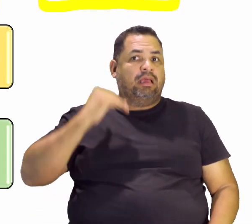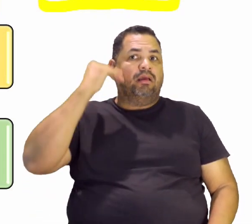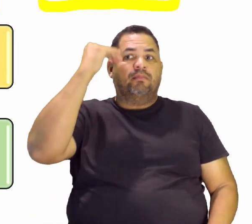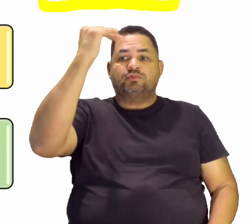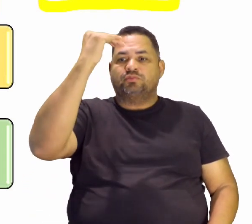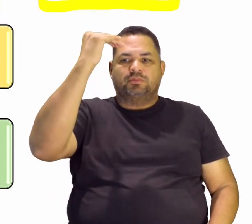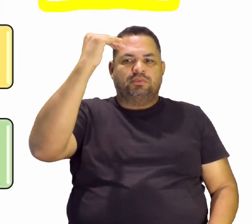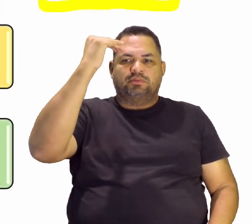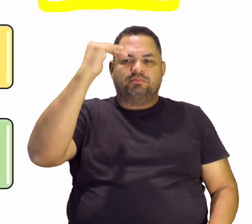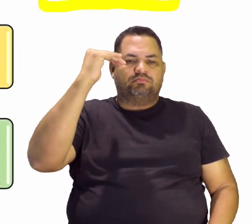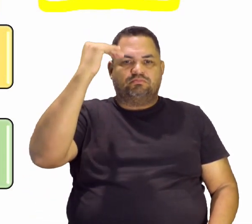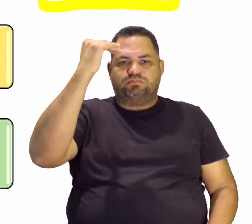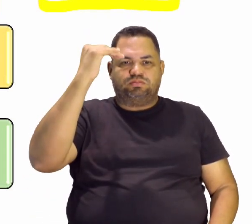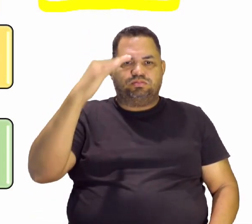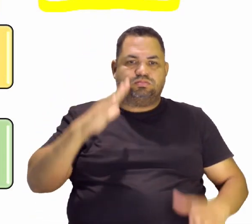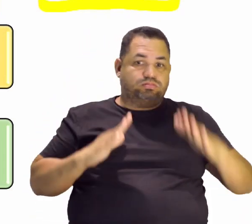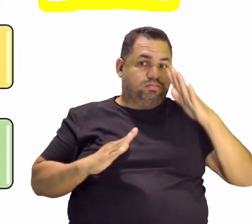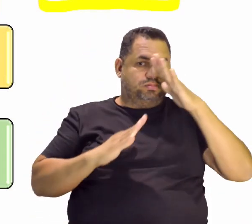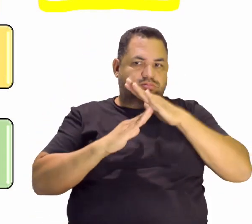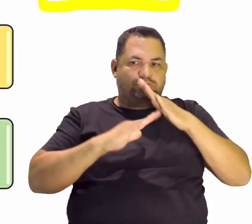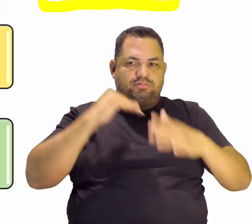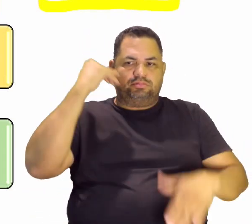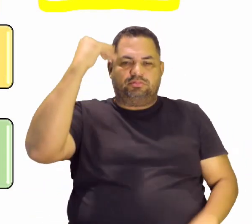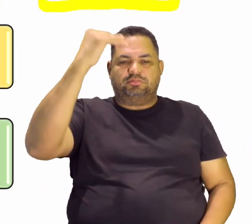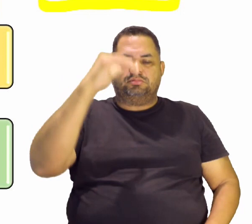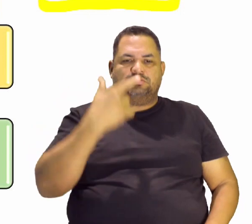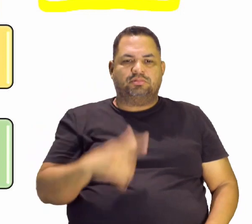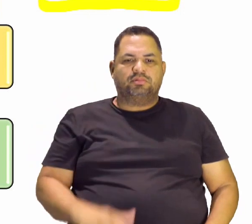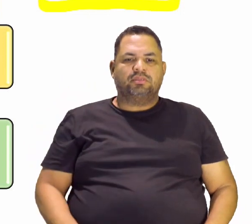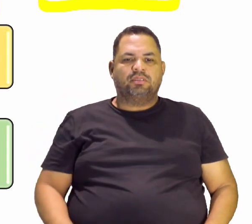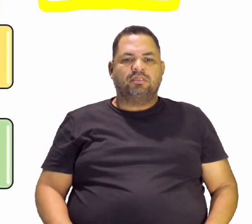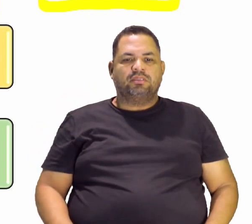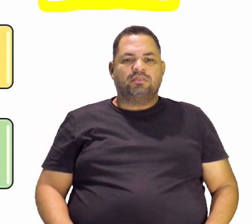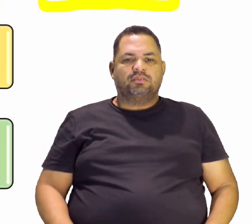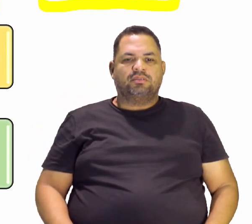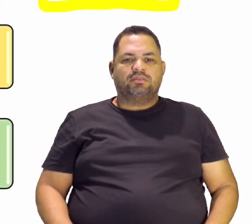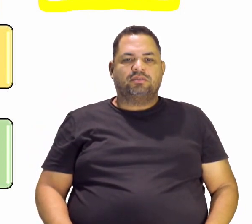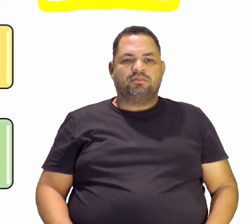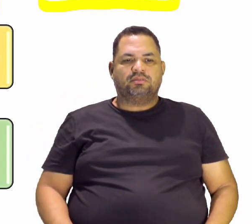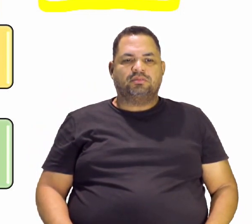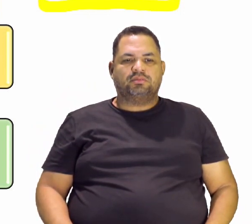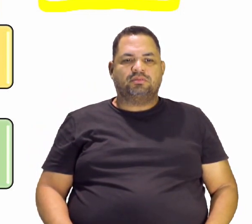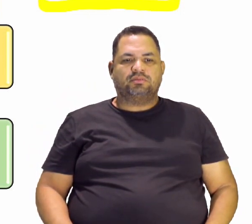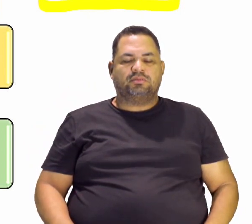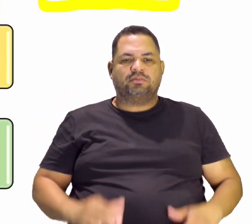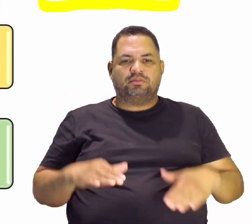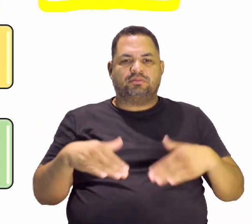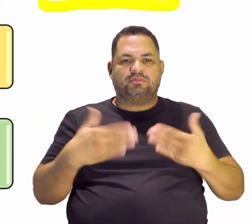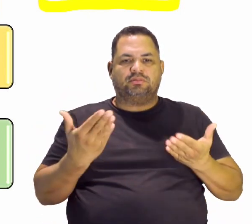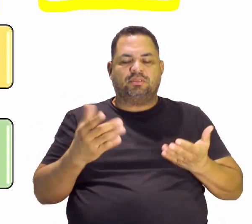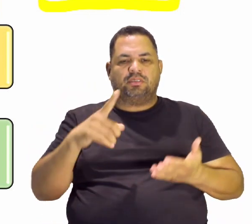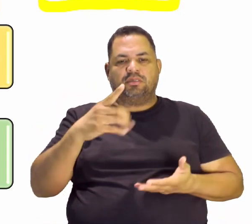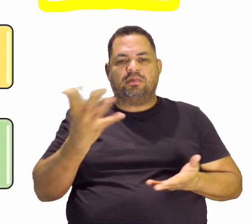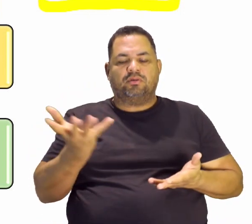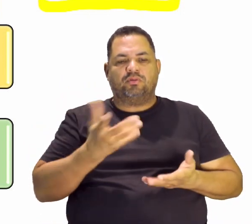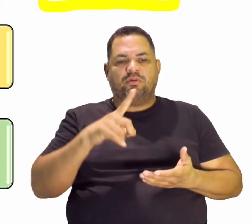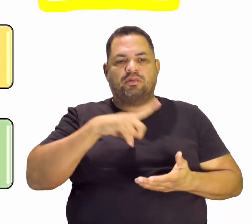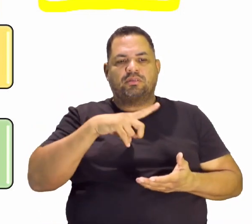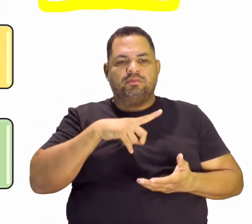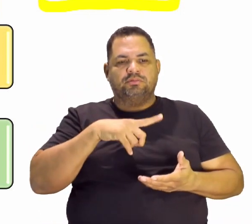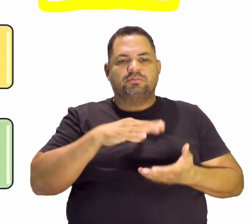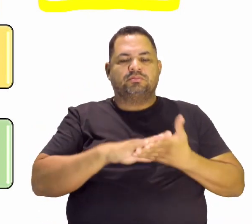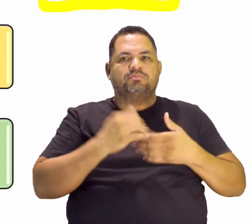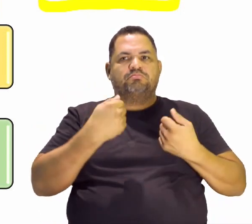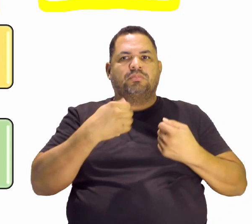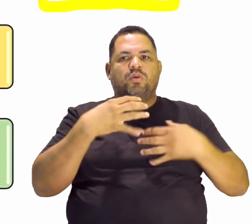né? Se já está ali sem a utilização de oxigênio, agora vai exigir muito mais aí do meu